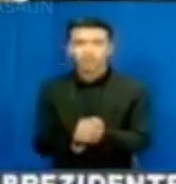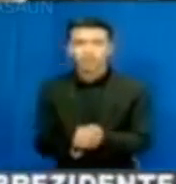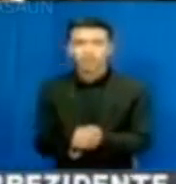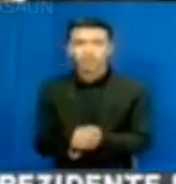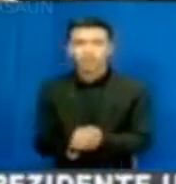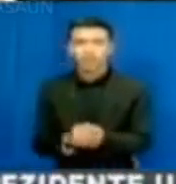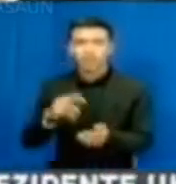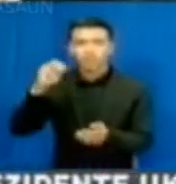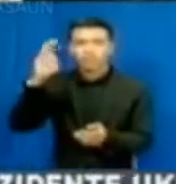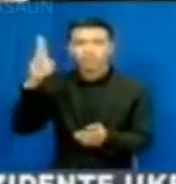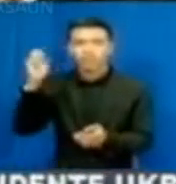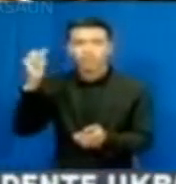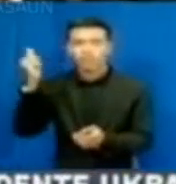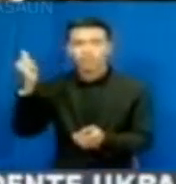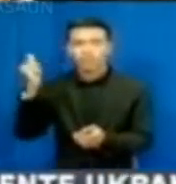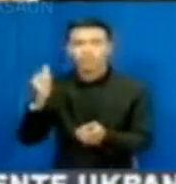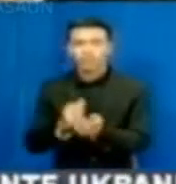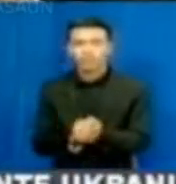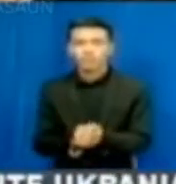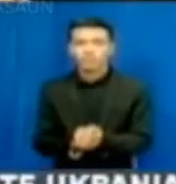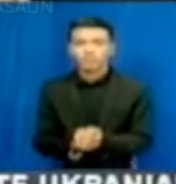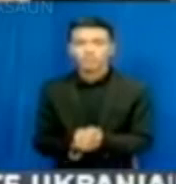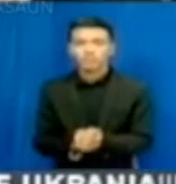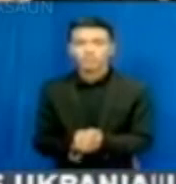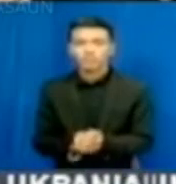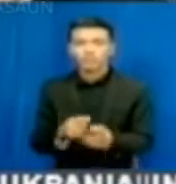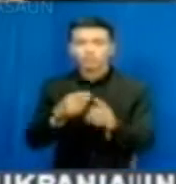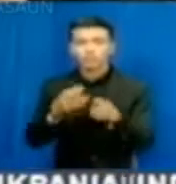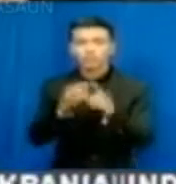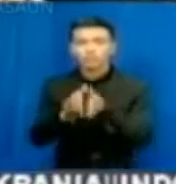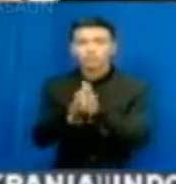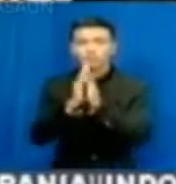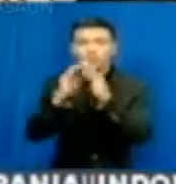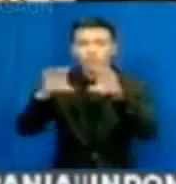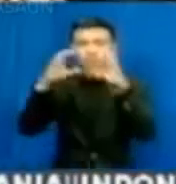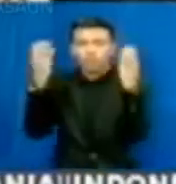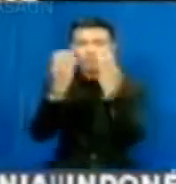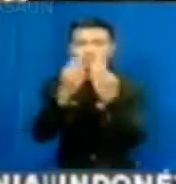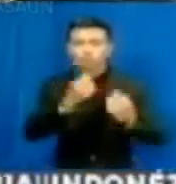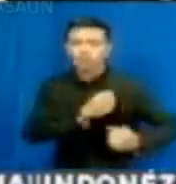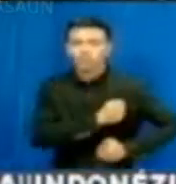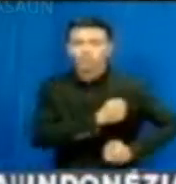Movimento Universitário Timor-Leste. Nebe Husuba Comissão FFDTL.